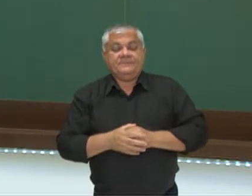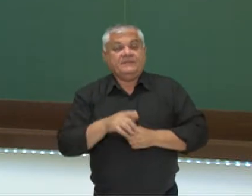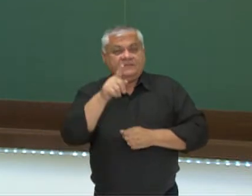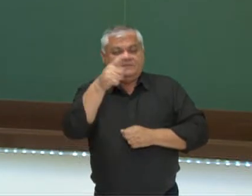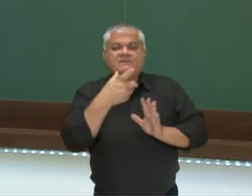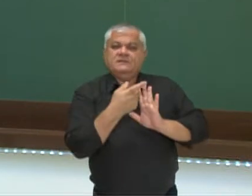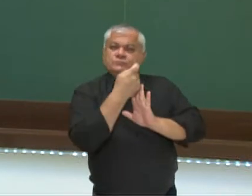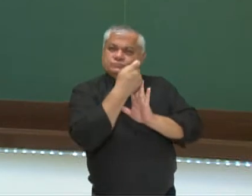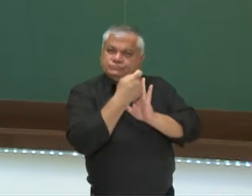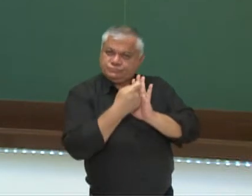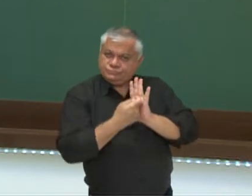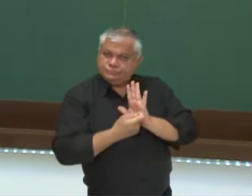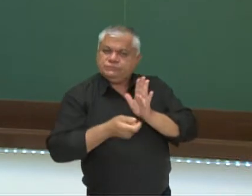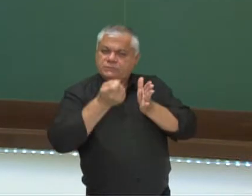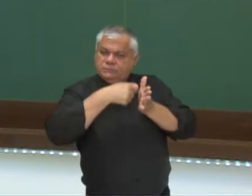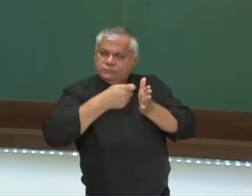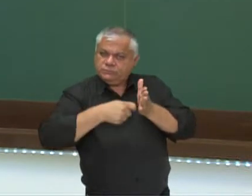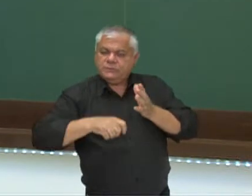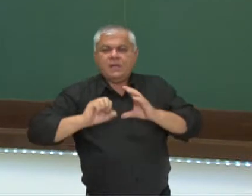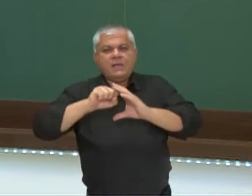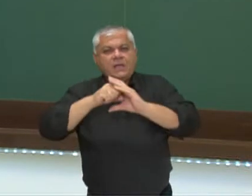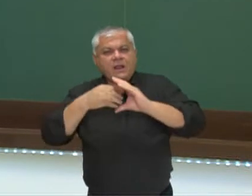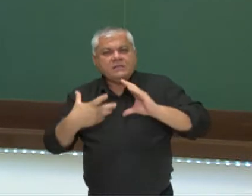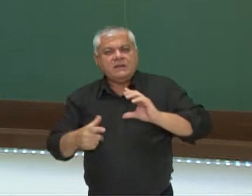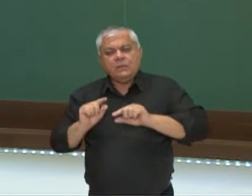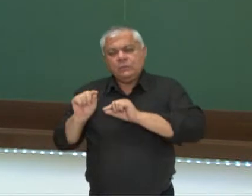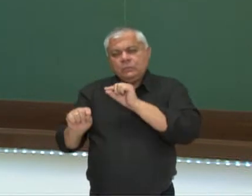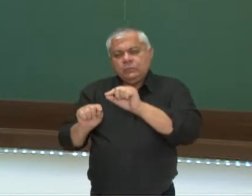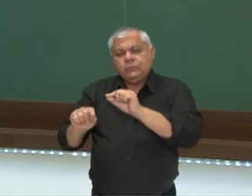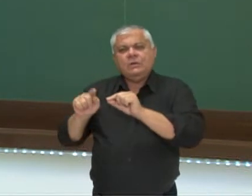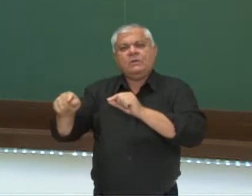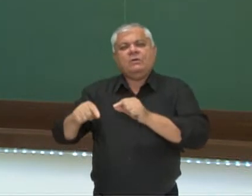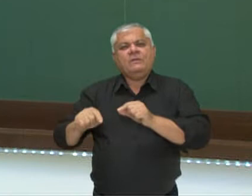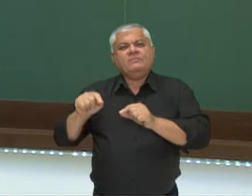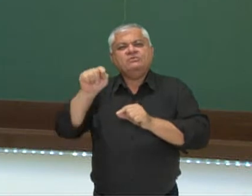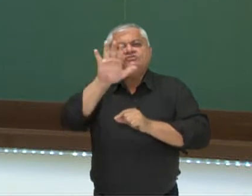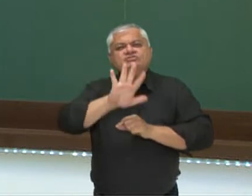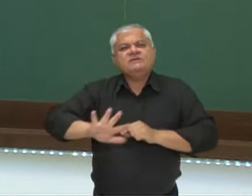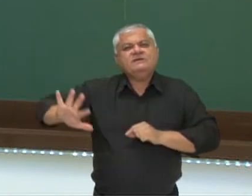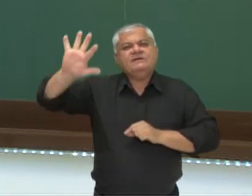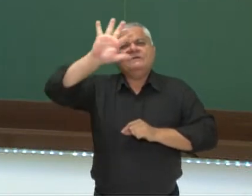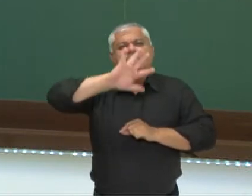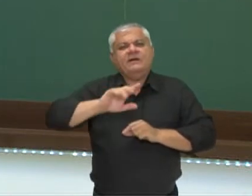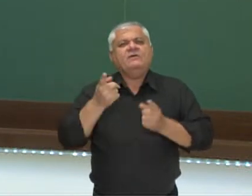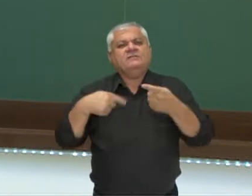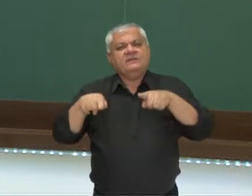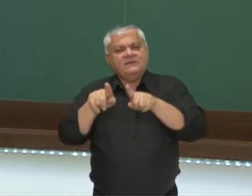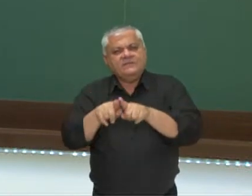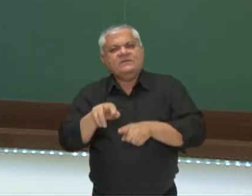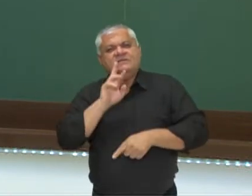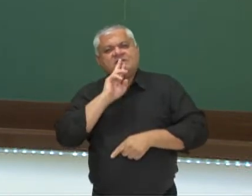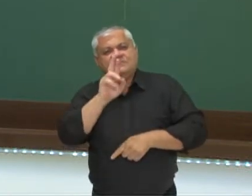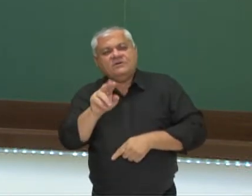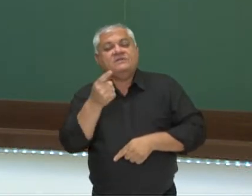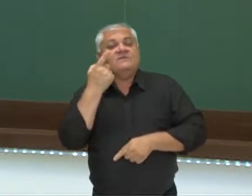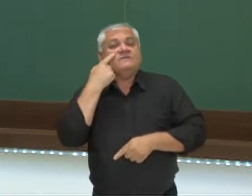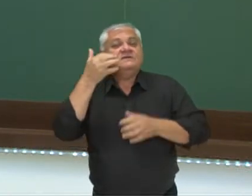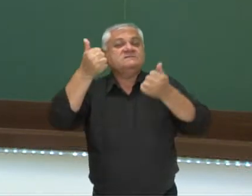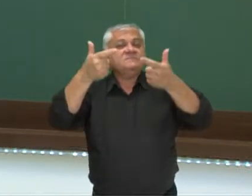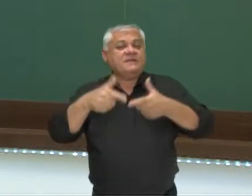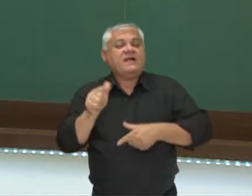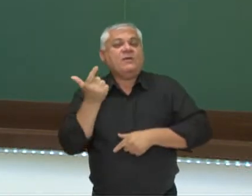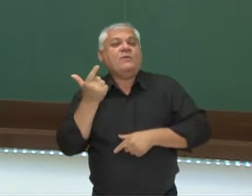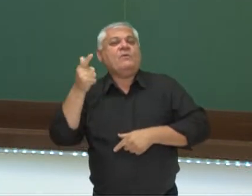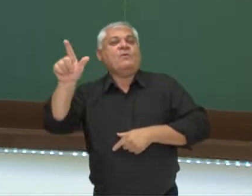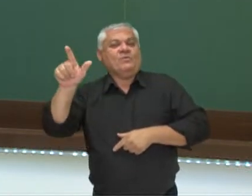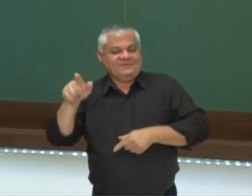vai escrever um pouquinho dos aspectos gerais da hidrografia do estado do Paraná. Na sequência nós voltamos com a resolução e vamos falar sobre as demais